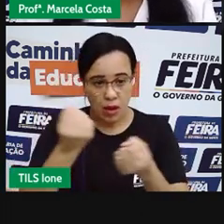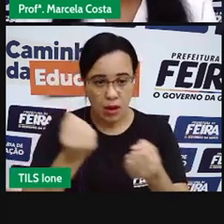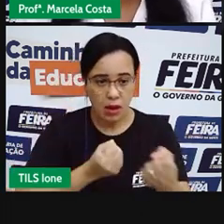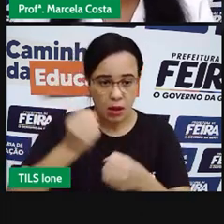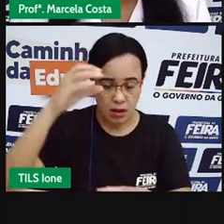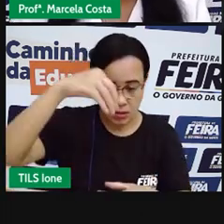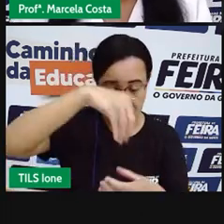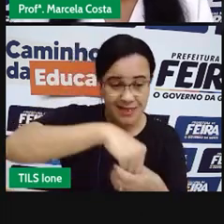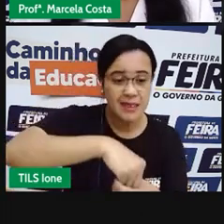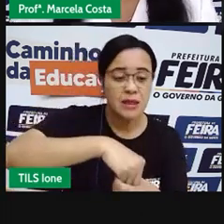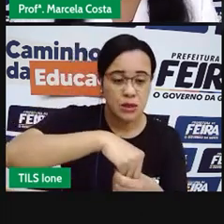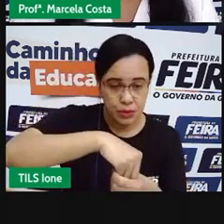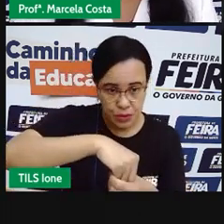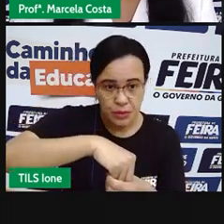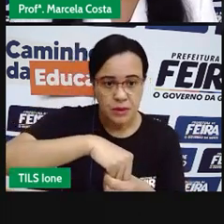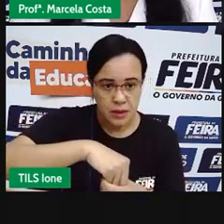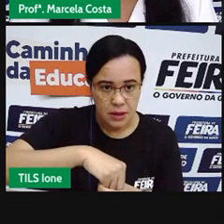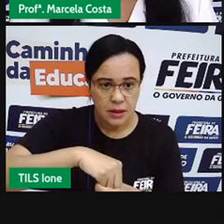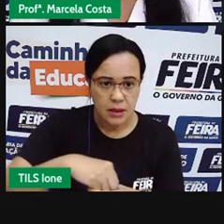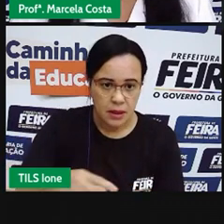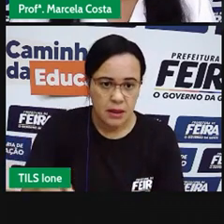em veículos. E